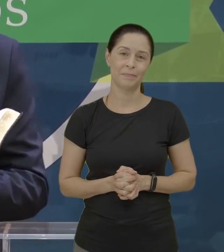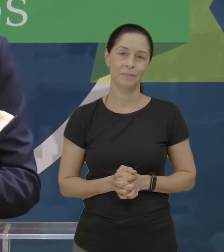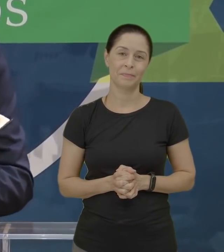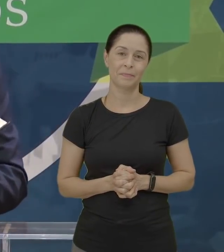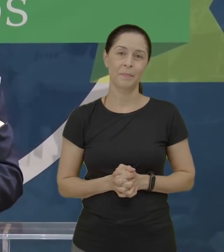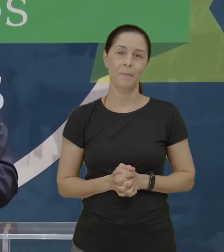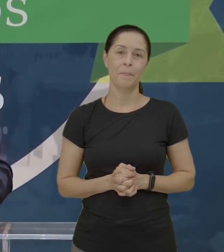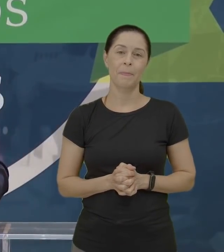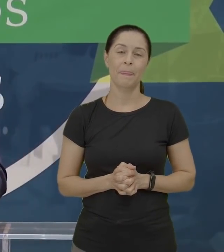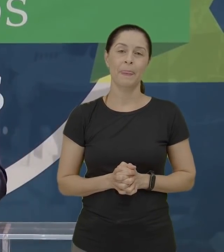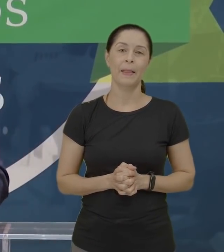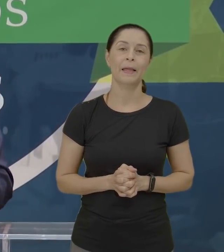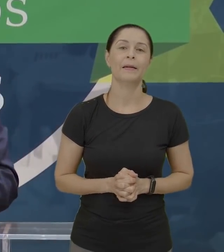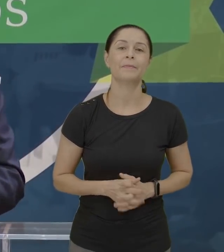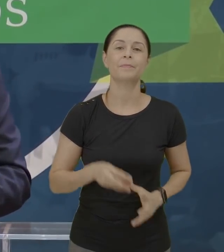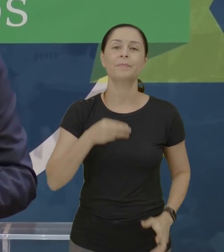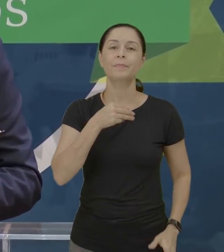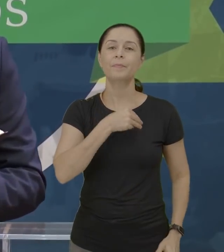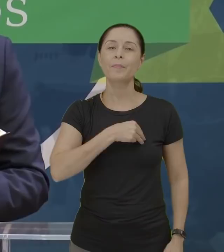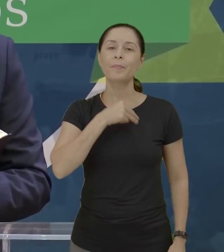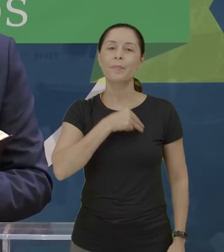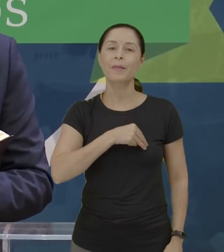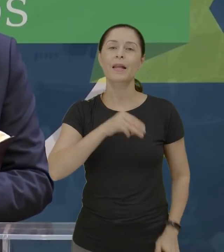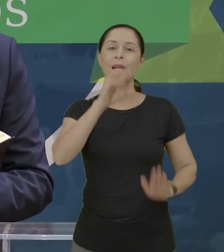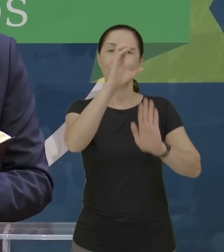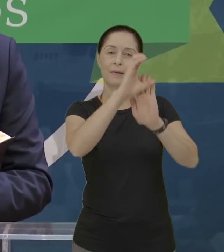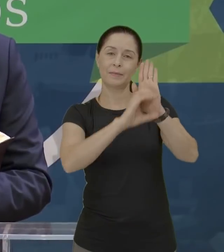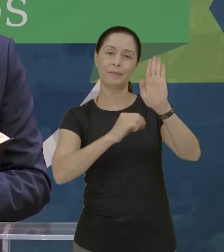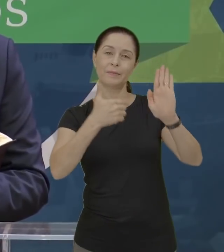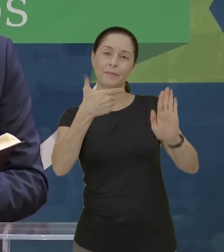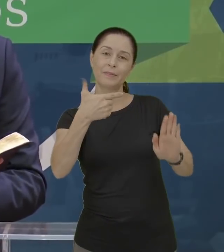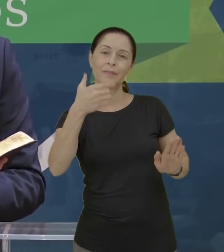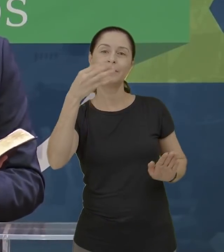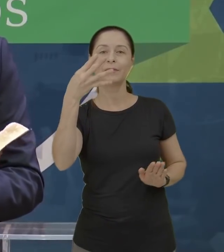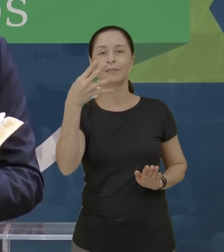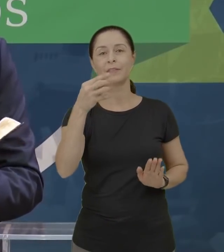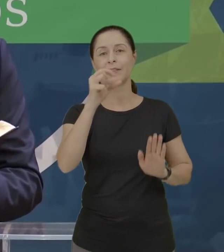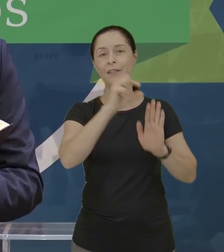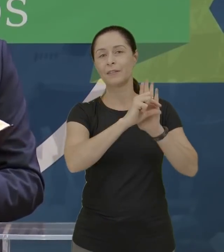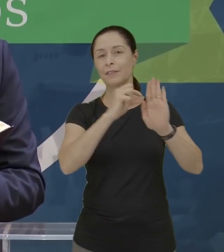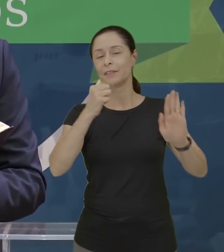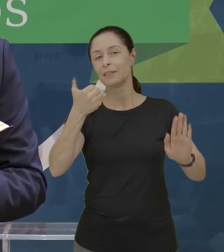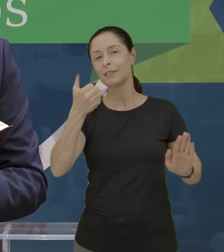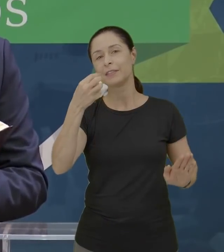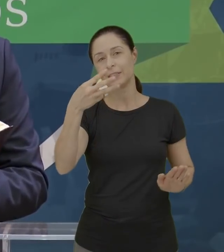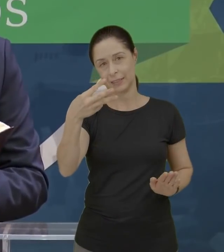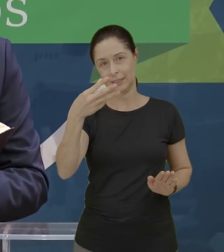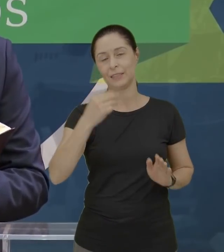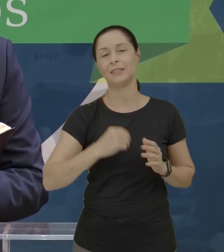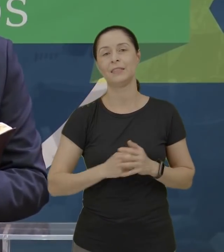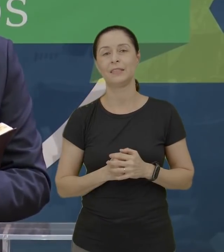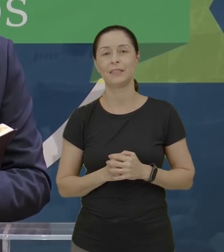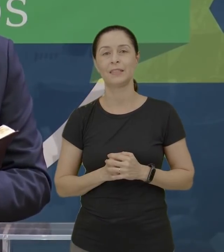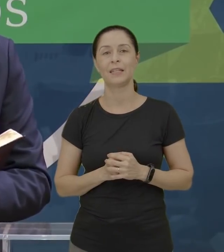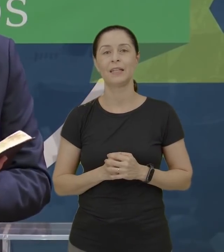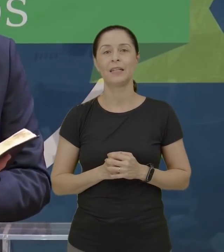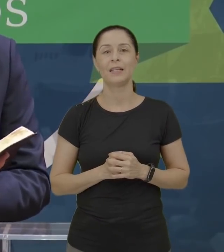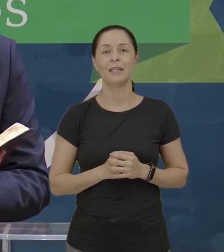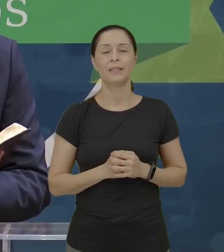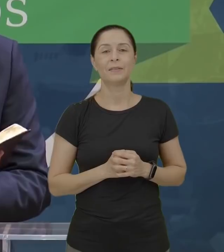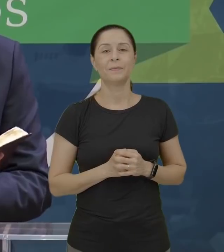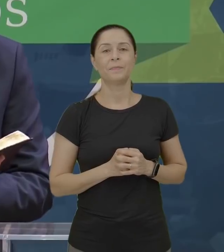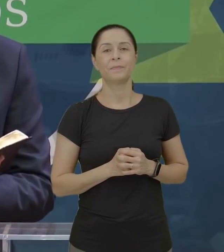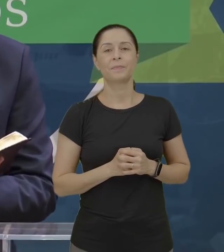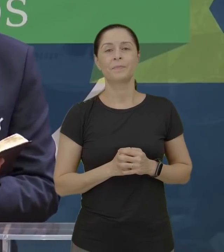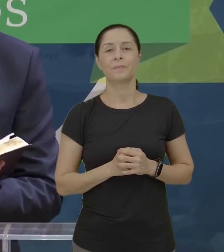Lá em Mateus 24:13, nós somos informados, porque ele está falando de diligência nesse versículo, né? De diligência.